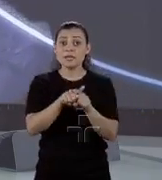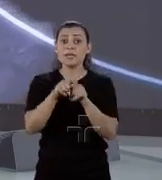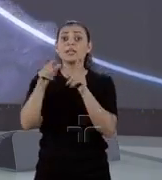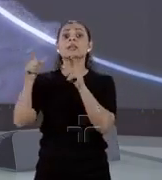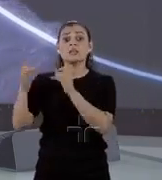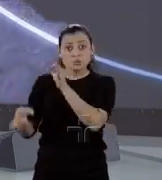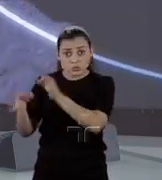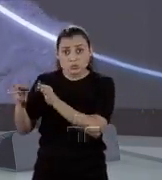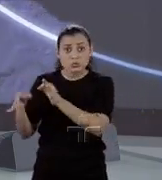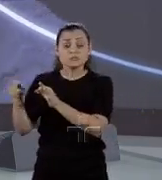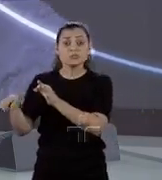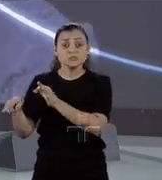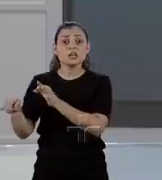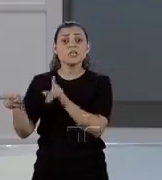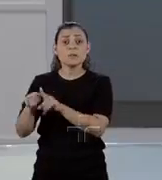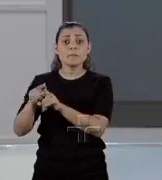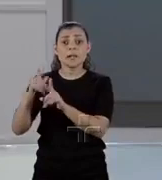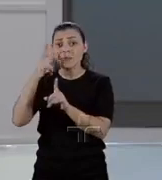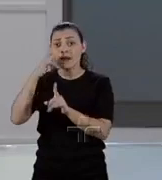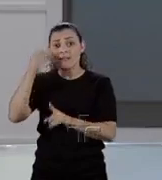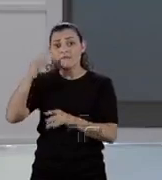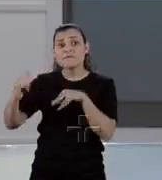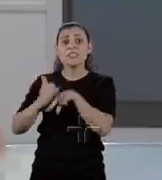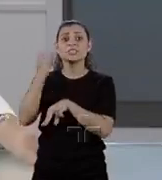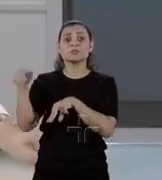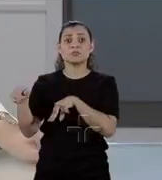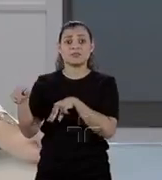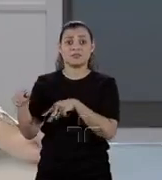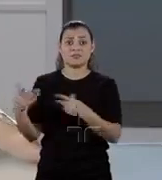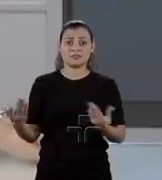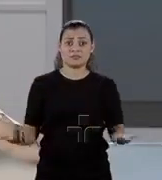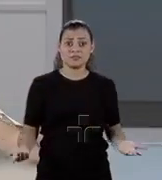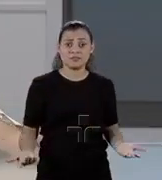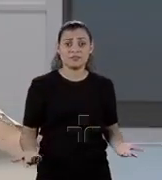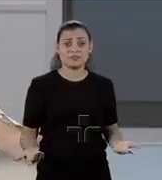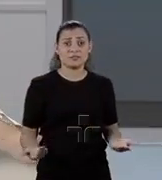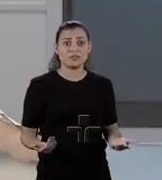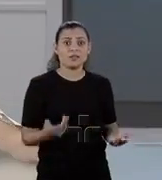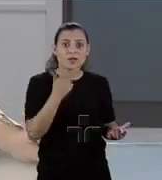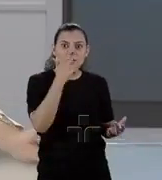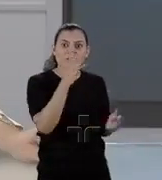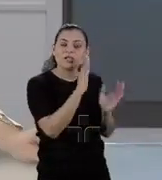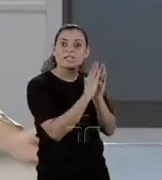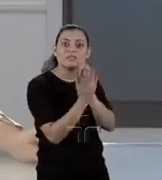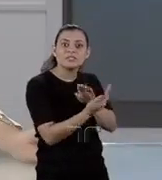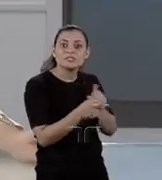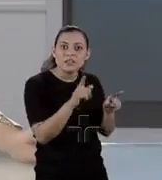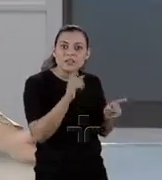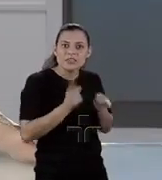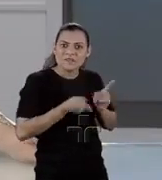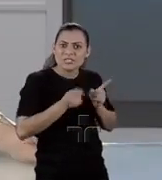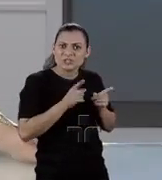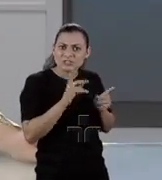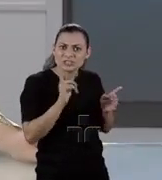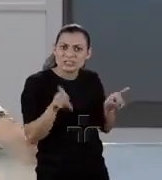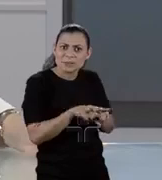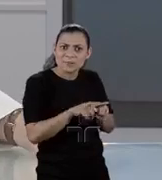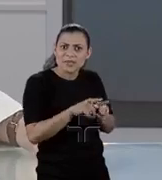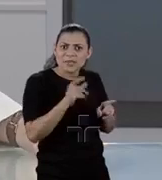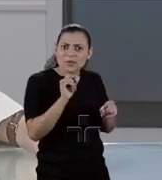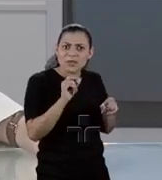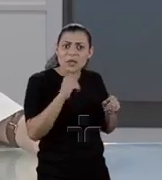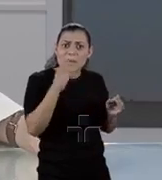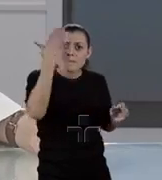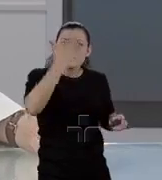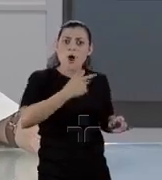pela instituição também. Por aqueles que deveriam fazer a justiça. Mas não tem um travesti no meio da história também? Tem um caso que o juiz pede que ele prove que ele